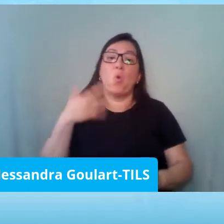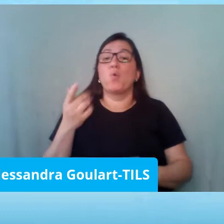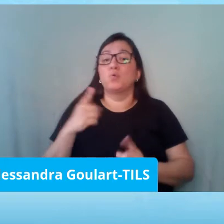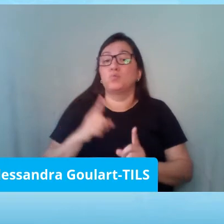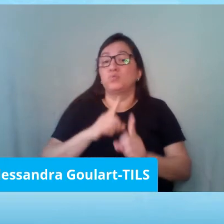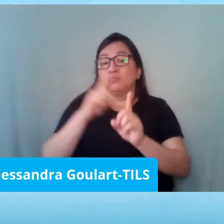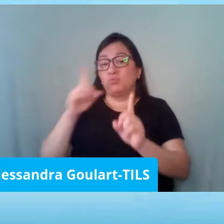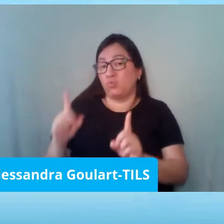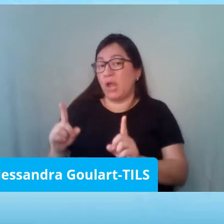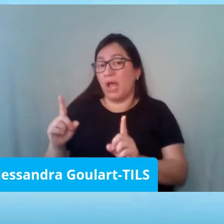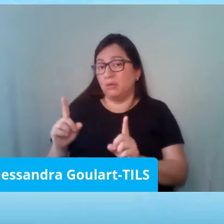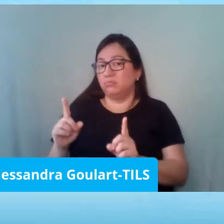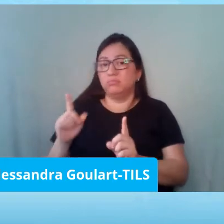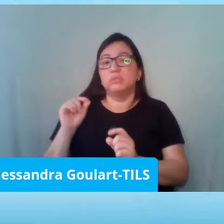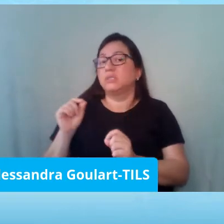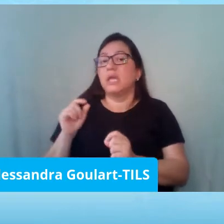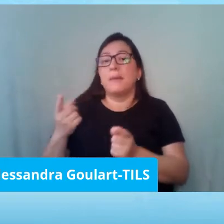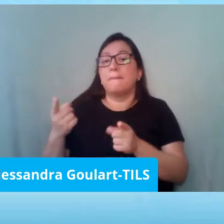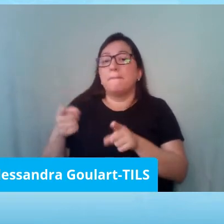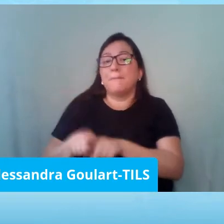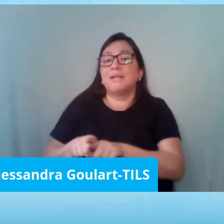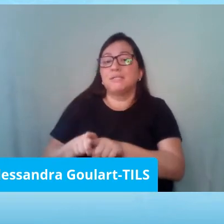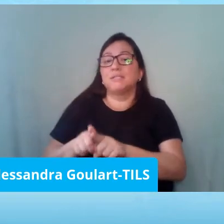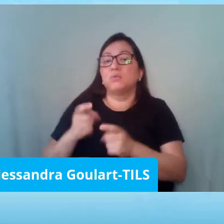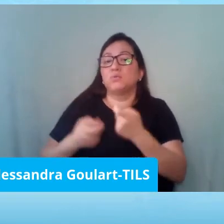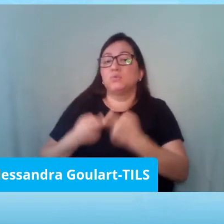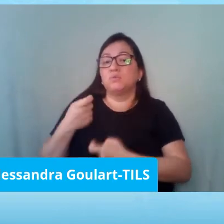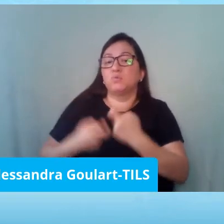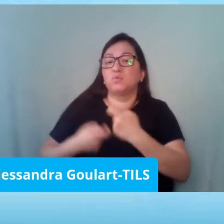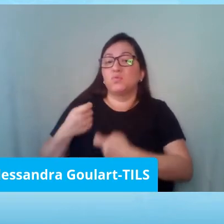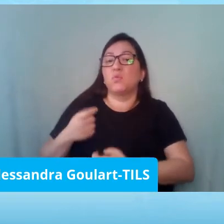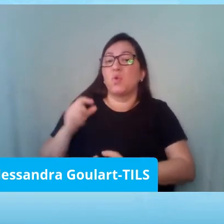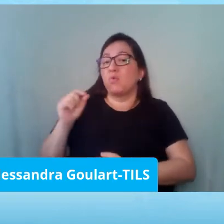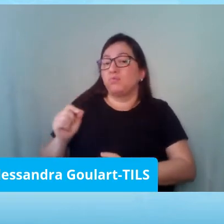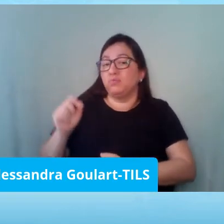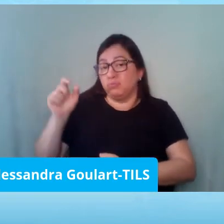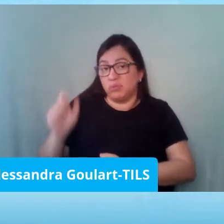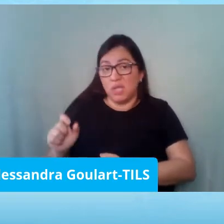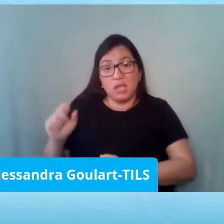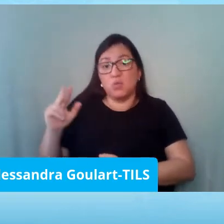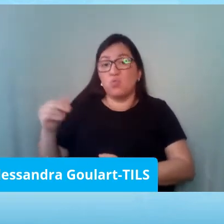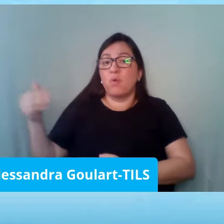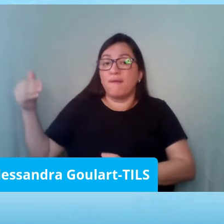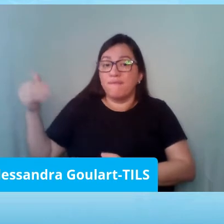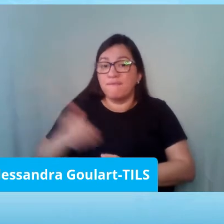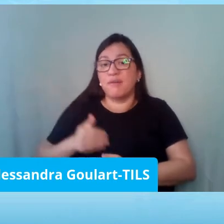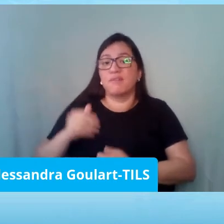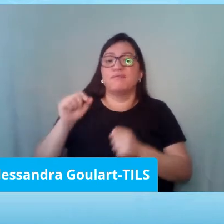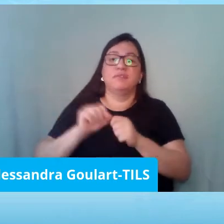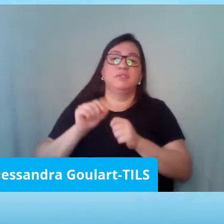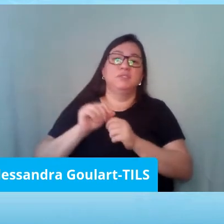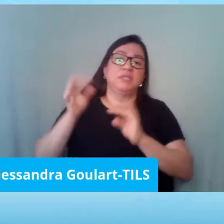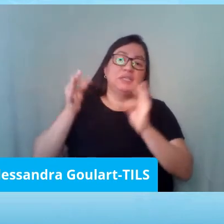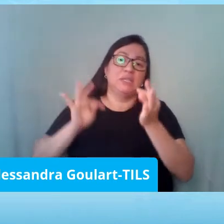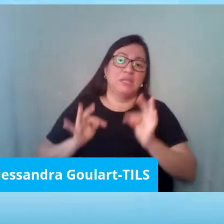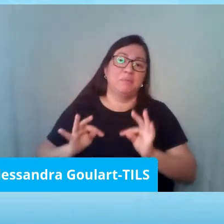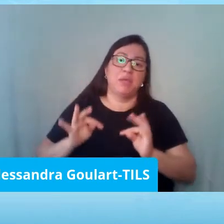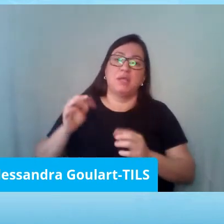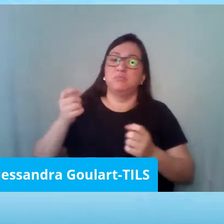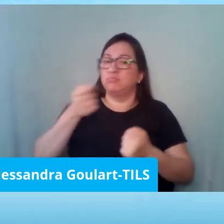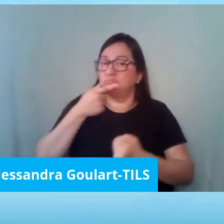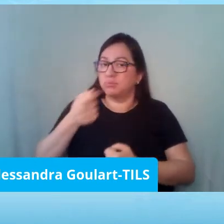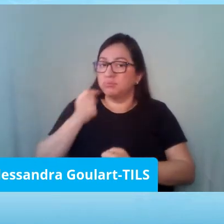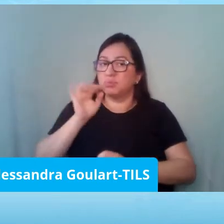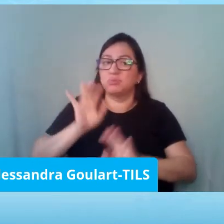teste rápido de HIV e sífilis na primeira consulta, depois repita no terceiro trimestre, elas fazem, aí tu tem um diagnóstico,